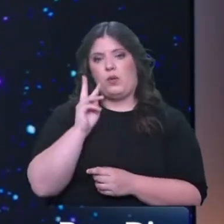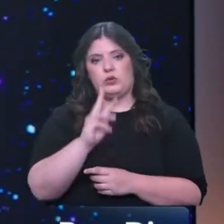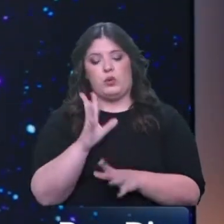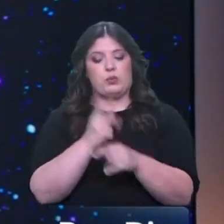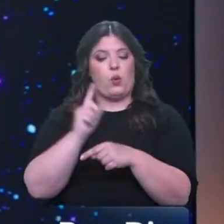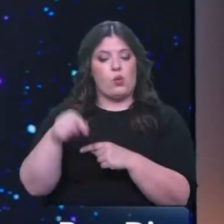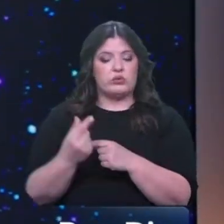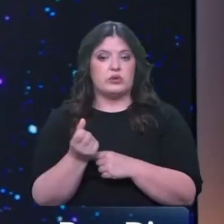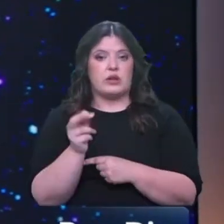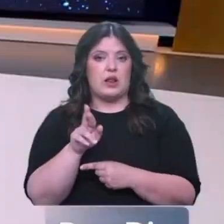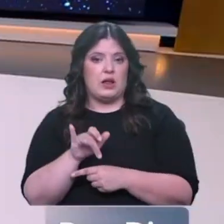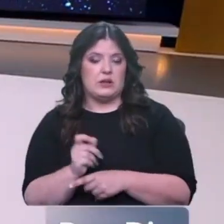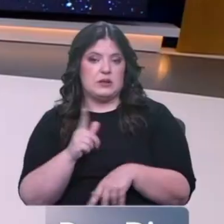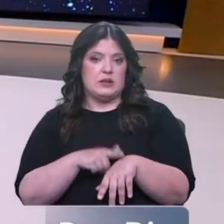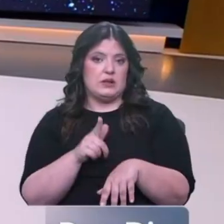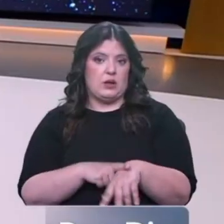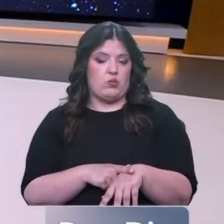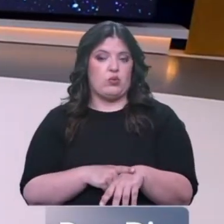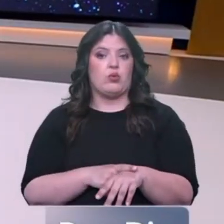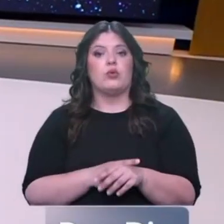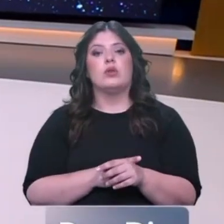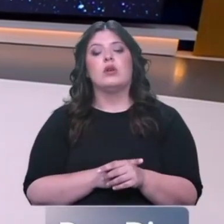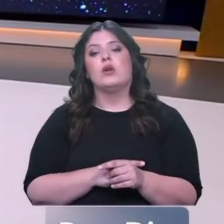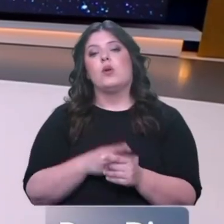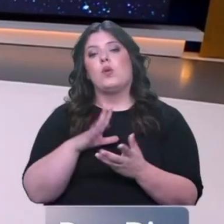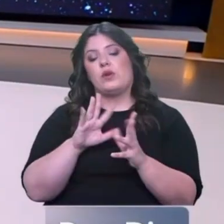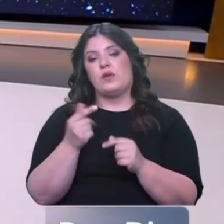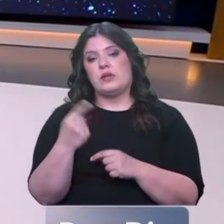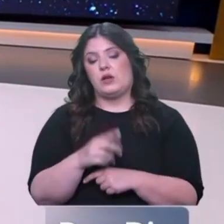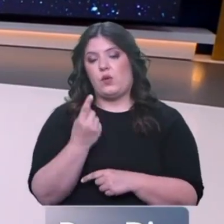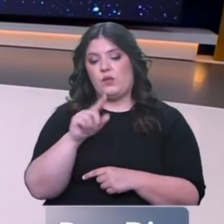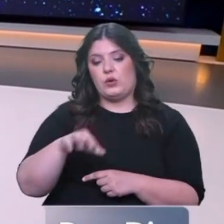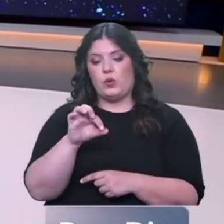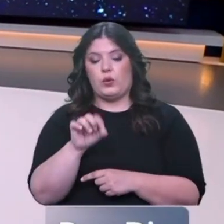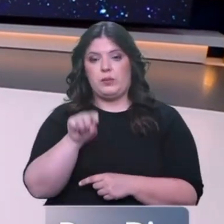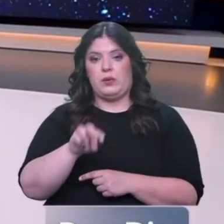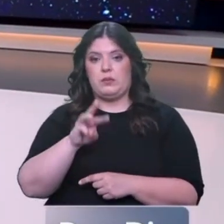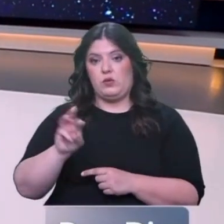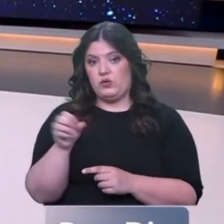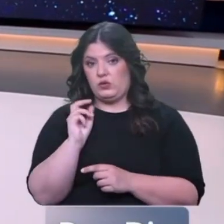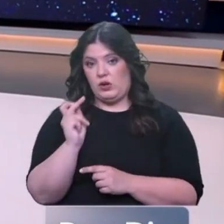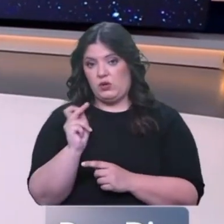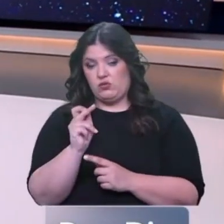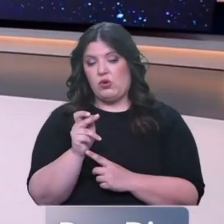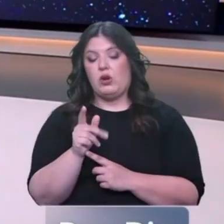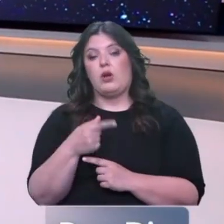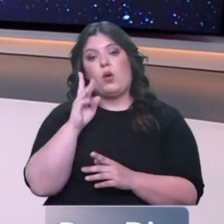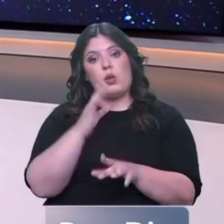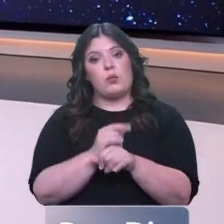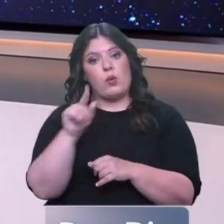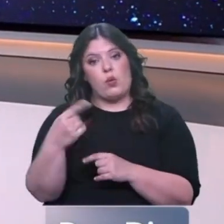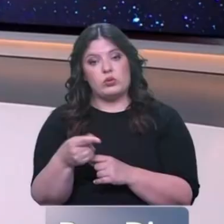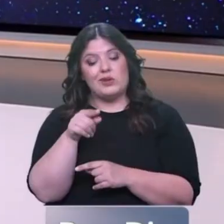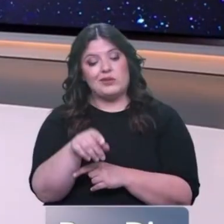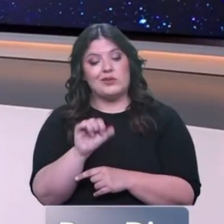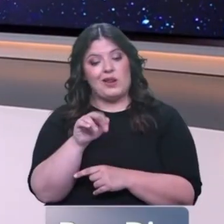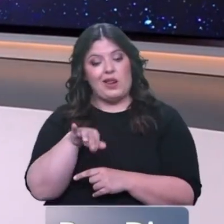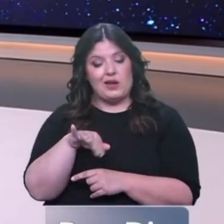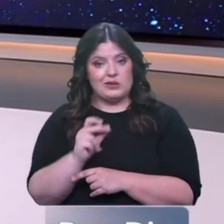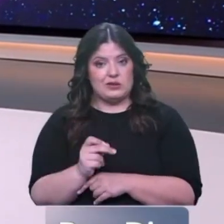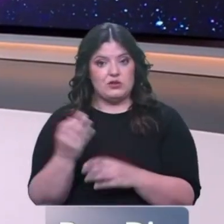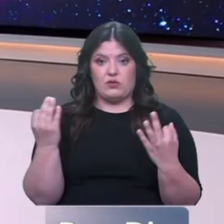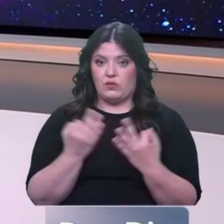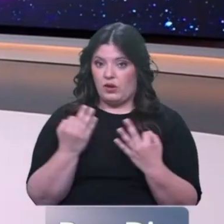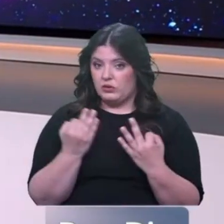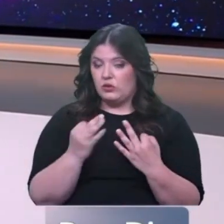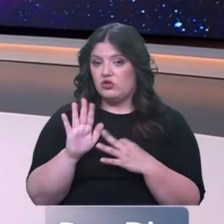outras galáxias deste tempo, estamos a falar quando o universo tinha cerca de 1,8 mil milhões de anos, olhou para outras galáxias e essas galáxias, de